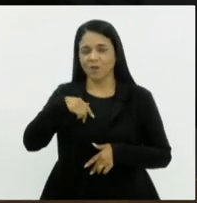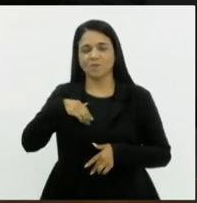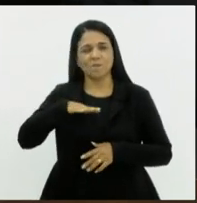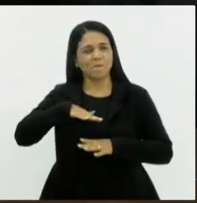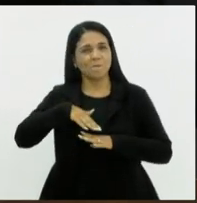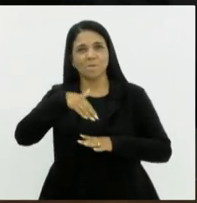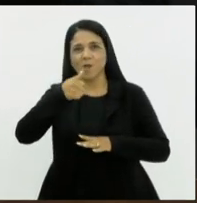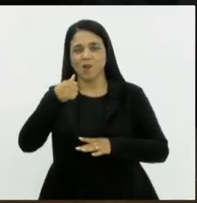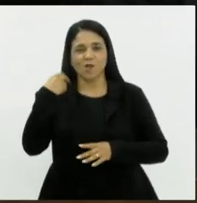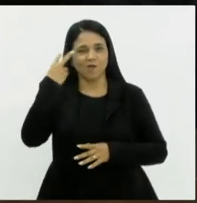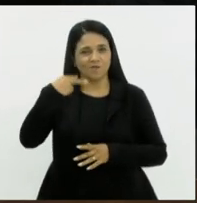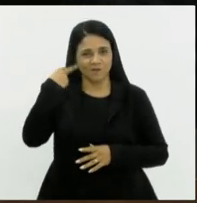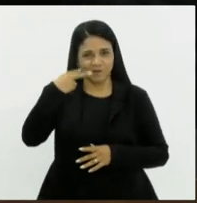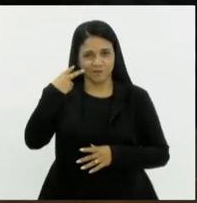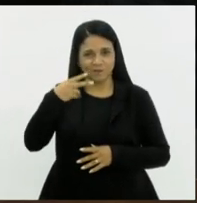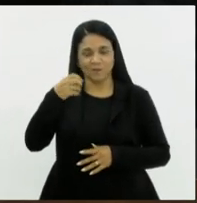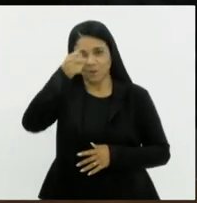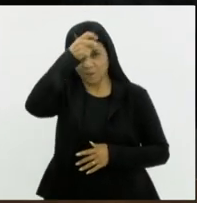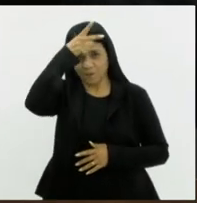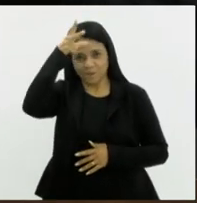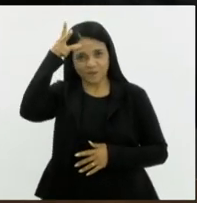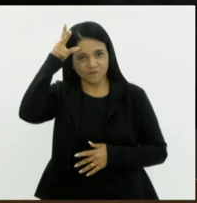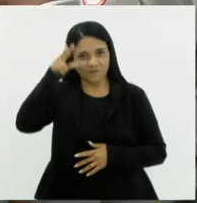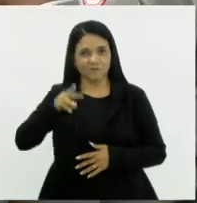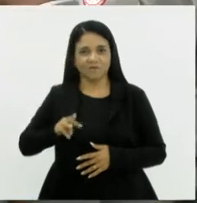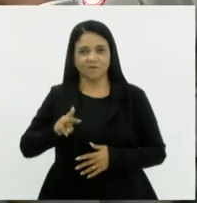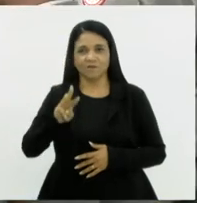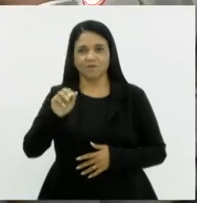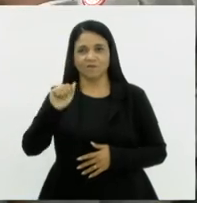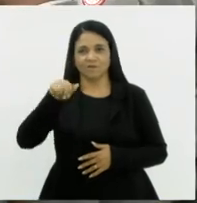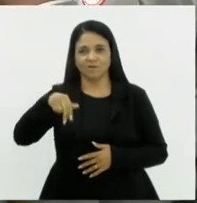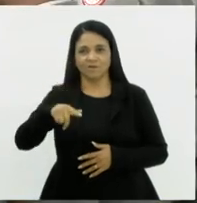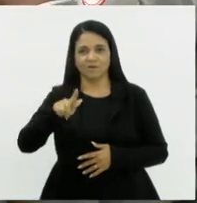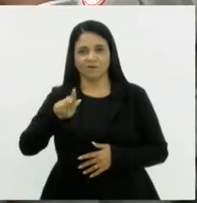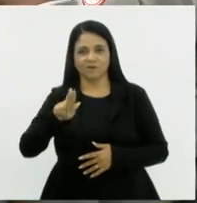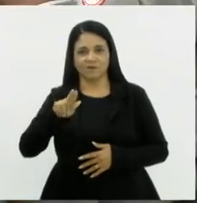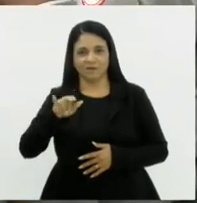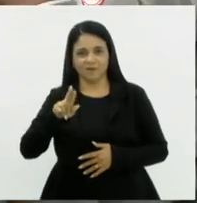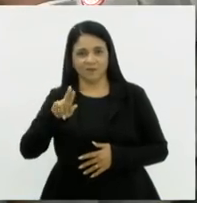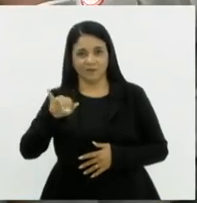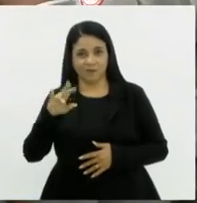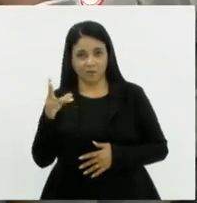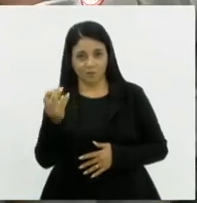Rio de Janeiro, nosso prefeito Vaguinho Carneiro.